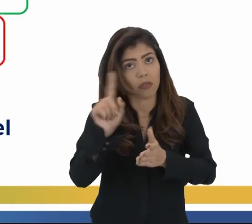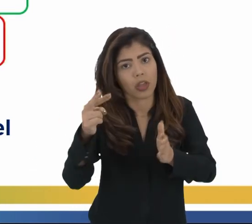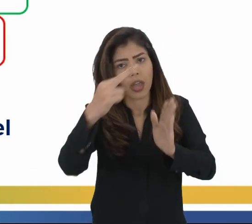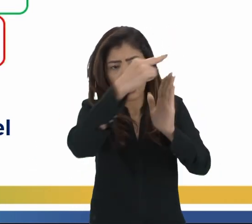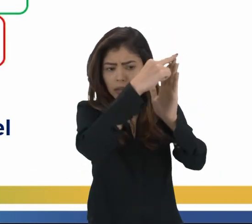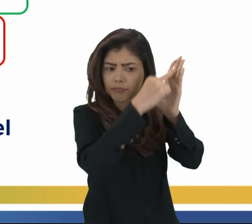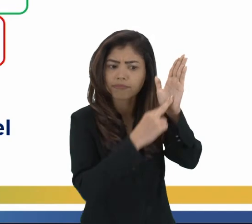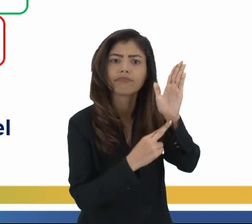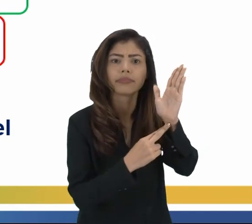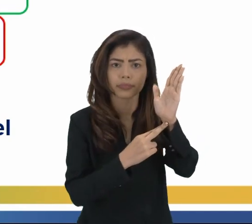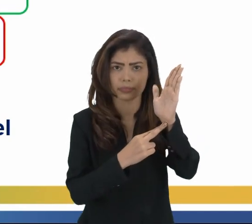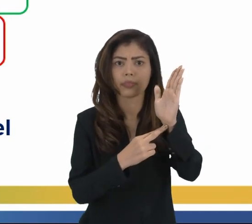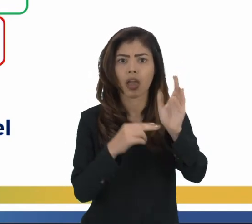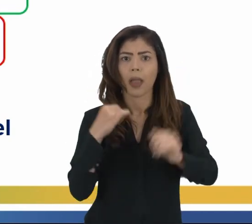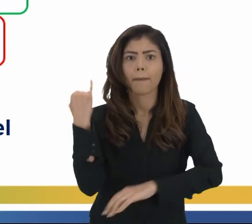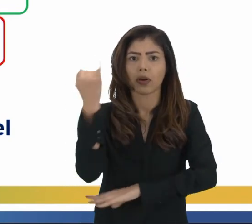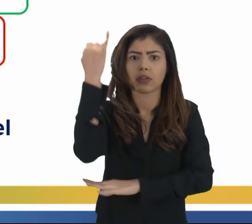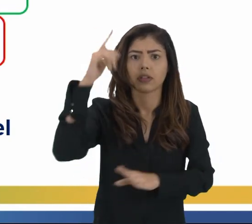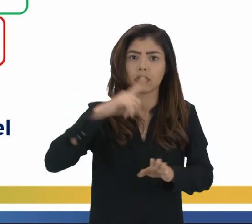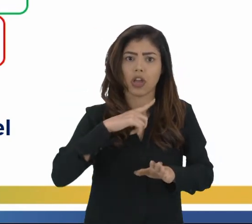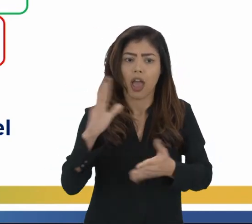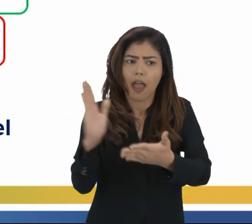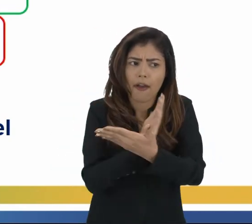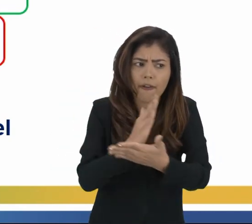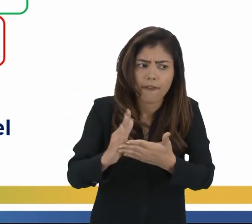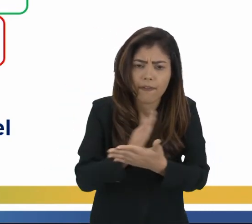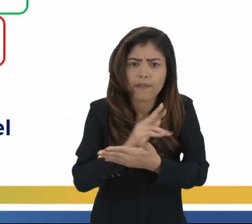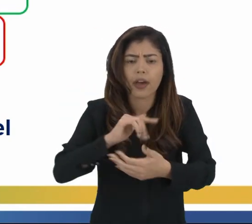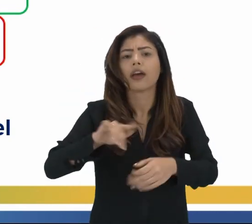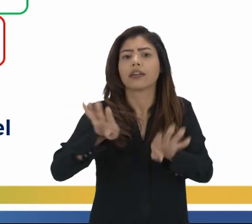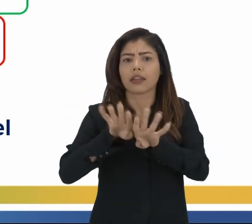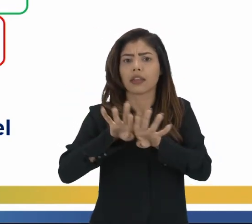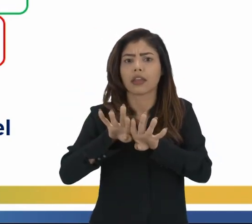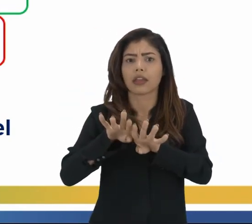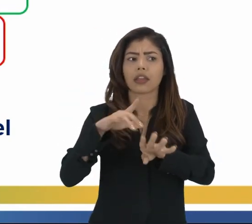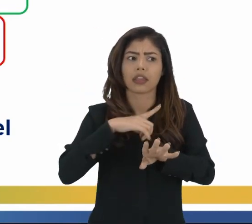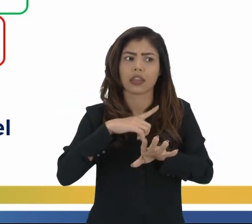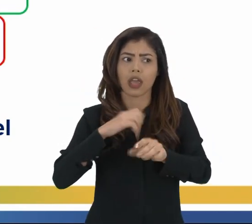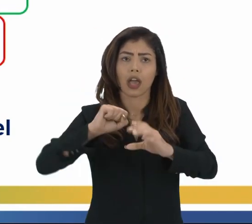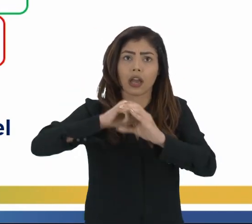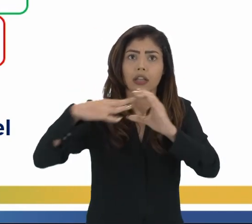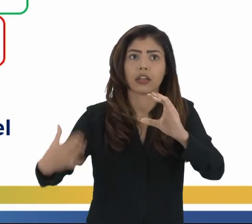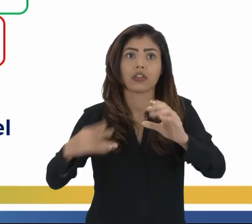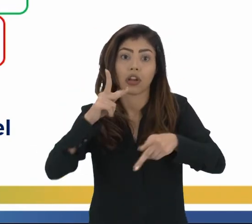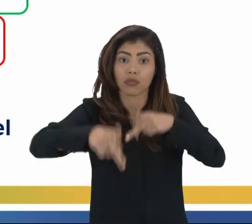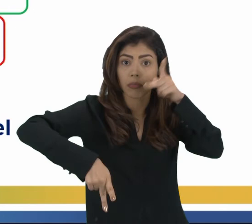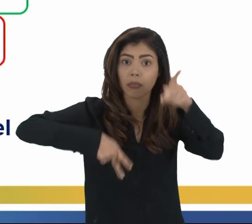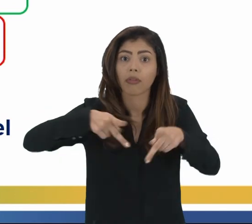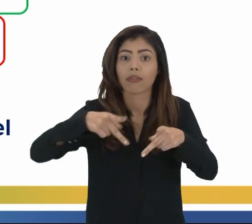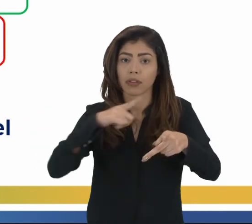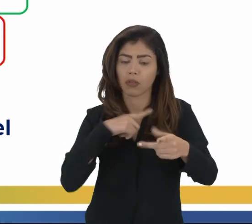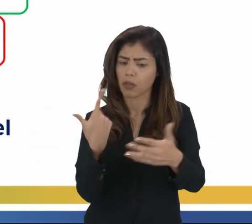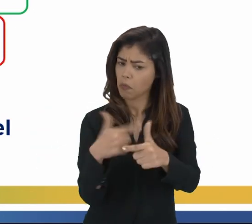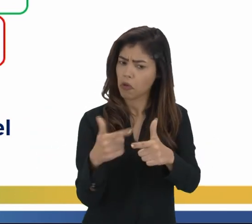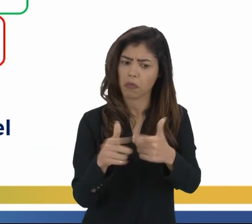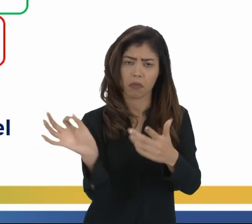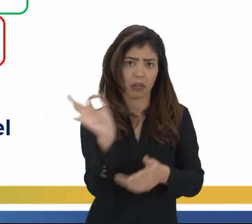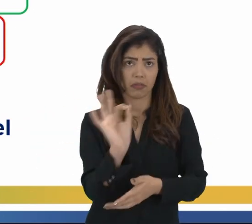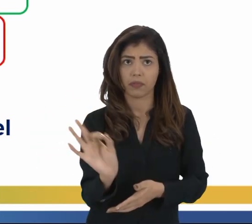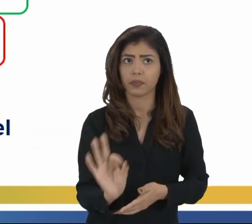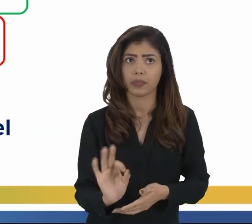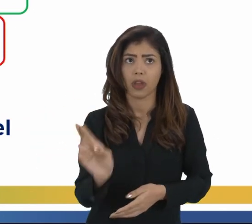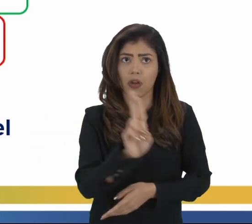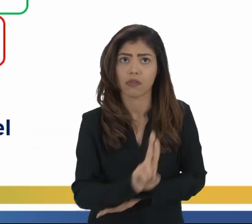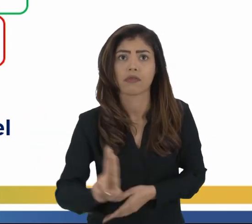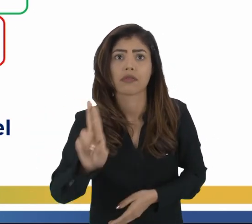regra específica sobre o uso de variantes. Ela faz parte da característica de um povo, então não tem problema nenhum utilizar